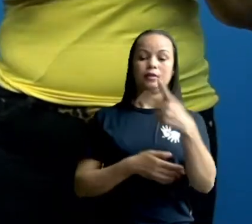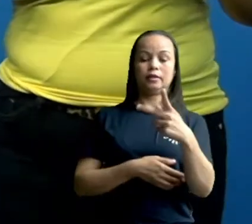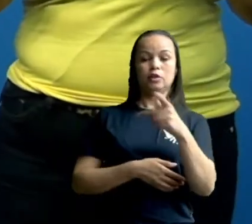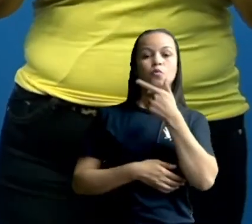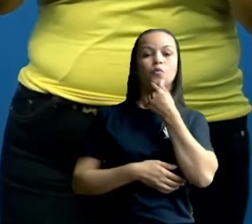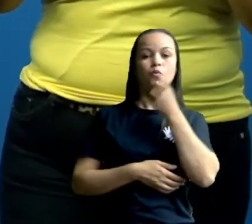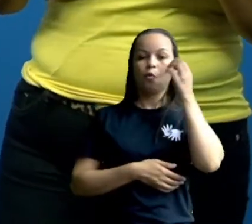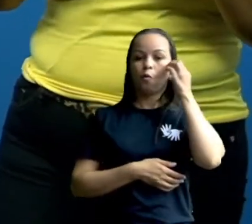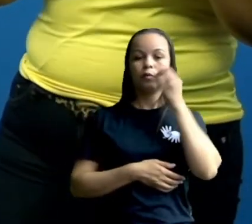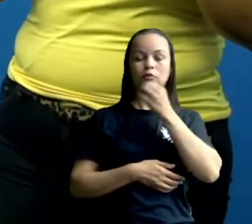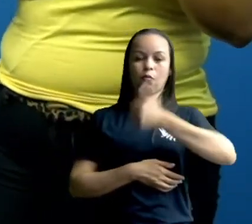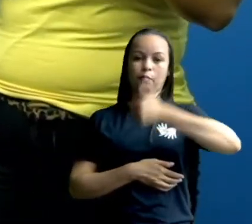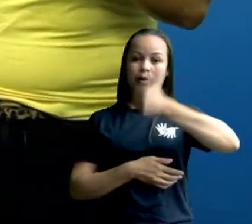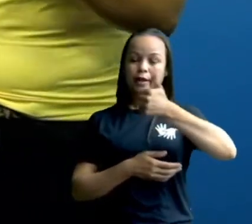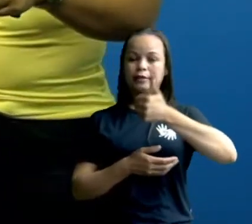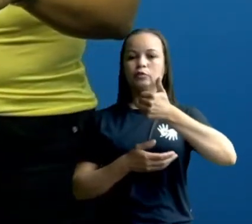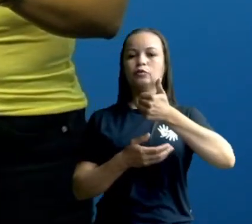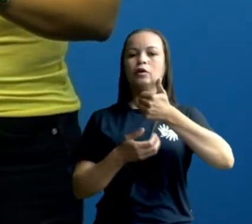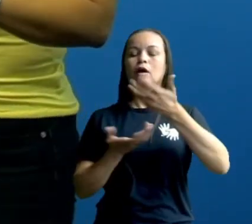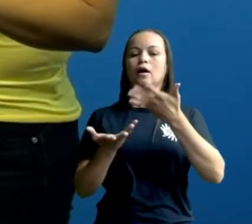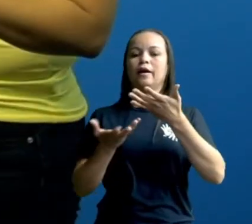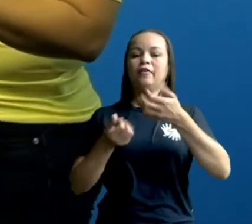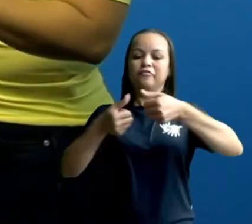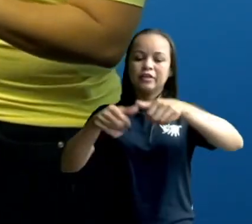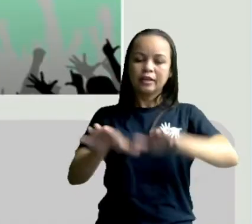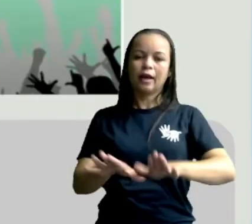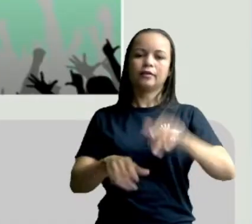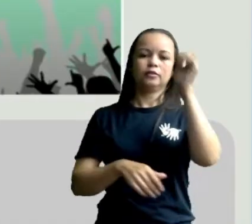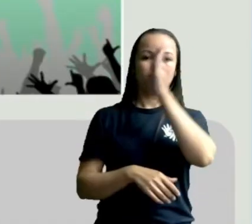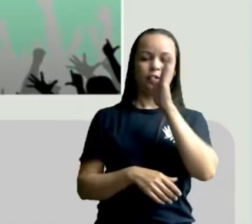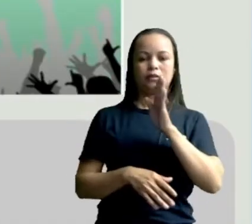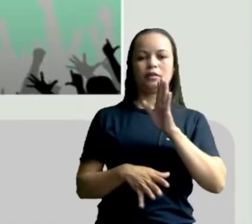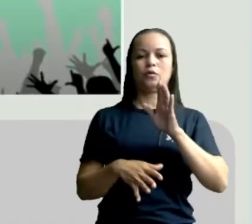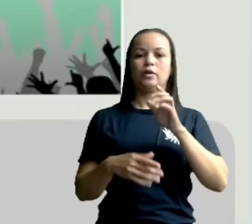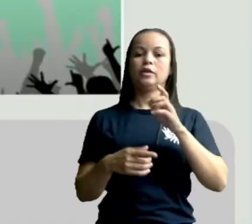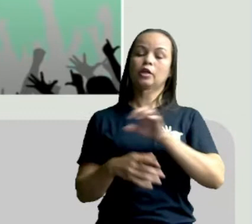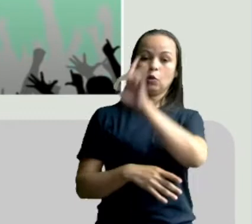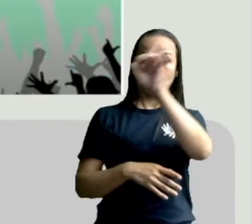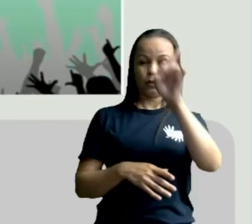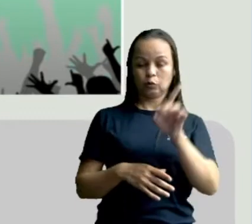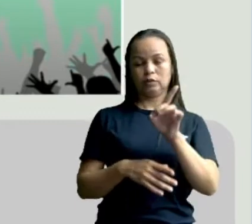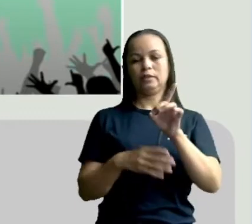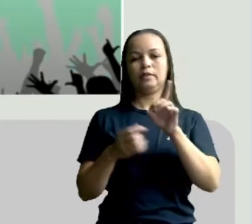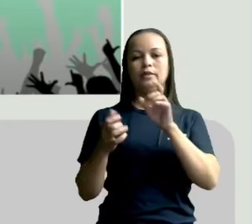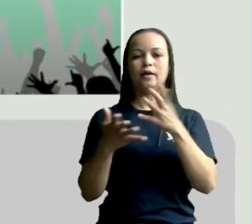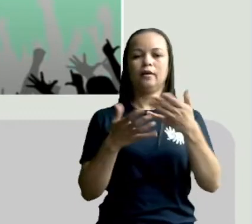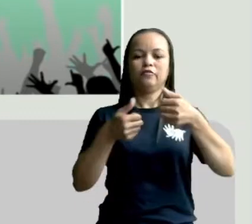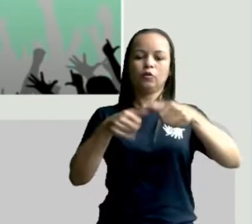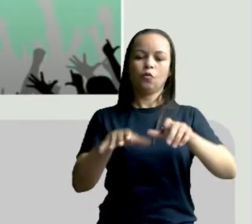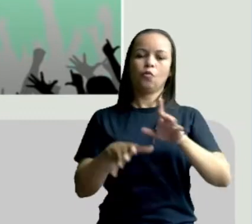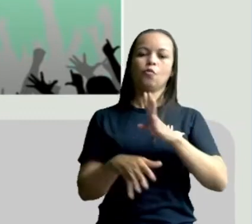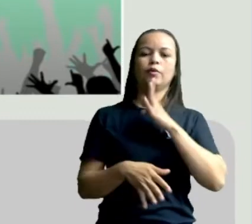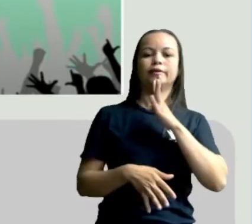dia ficou conhecido como o Dia do Fico. Olha só, em 9 de janeiro de